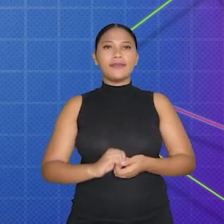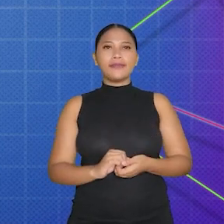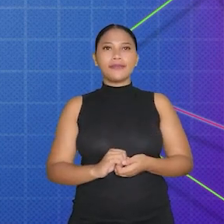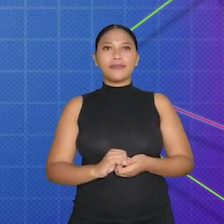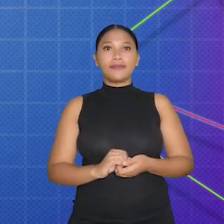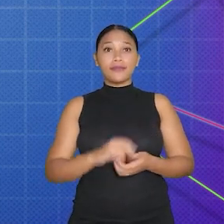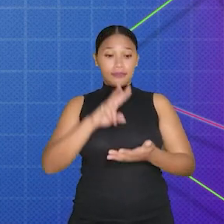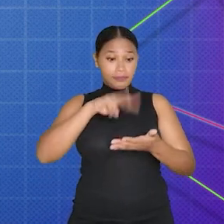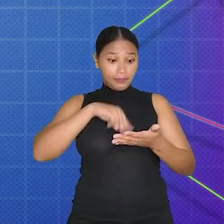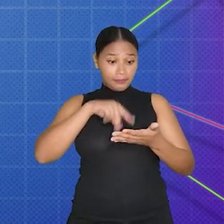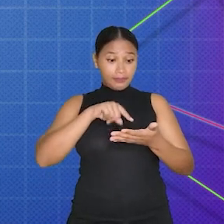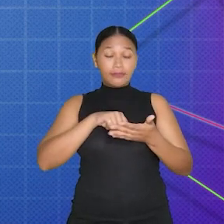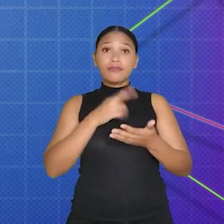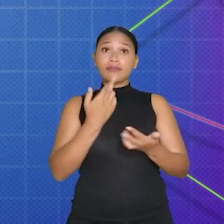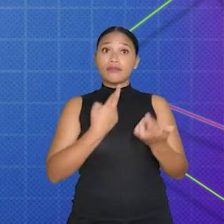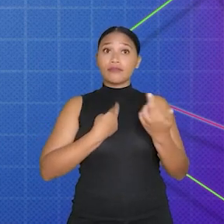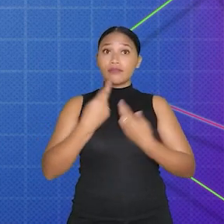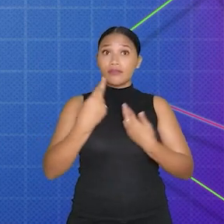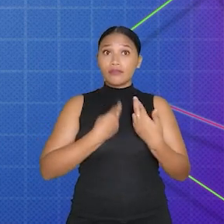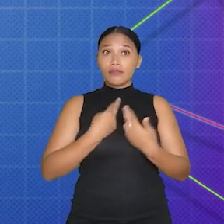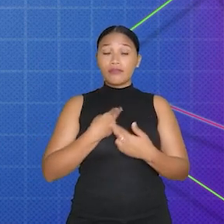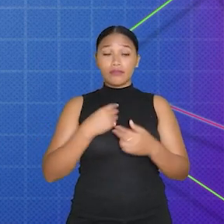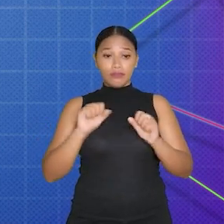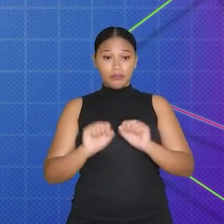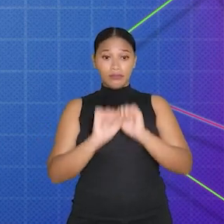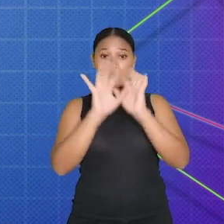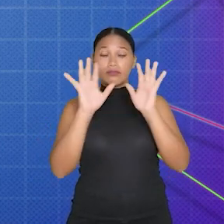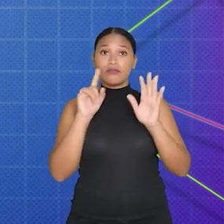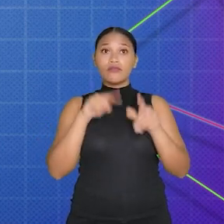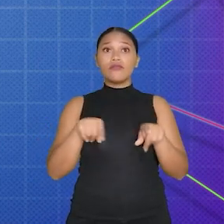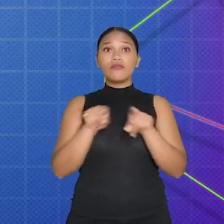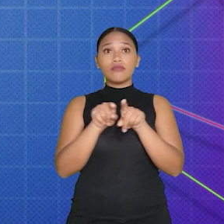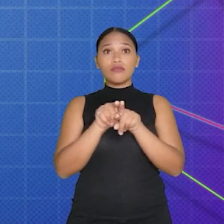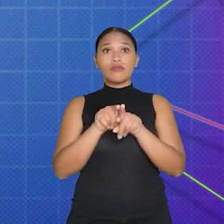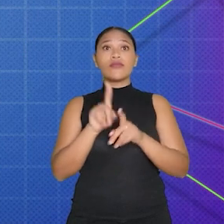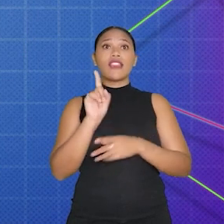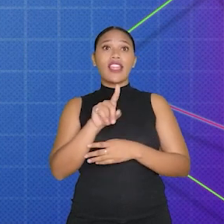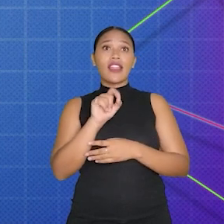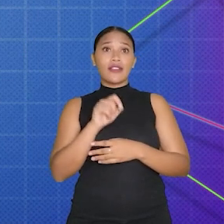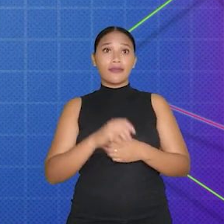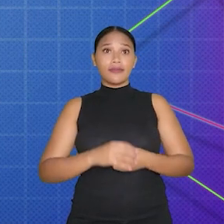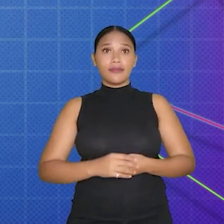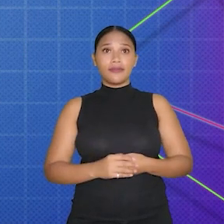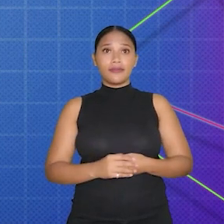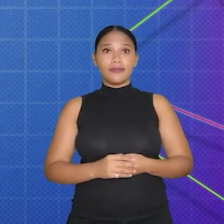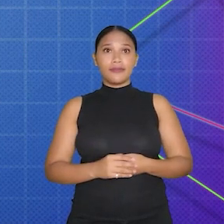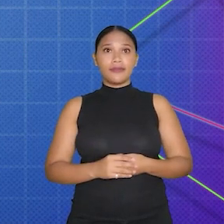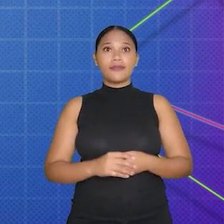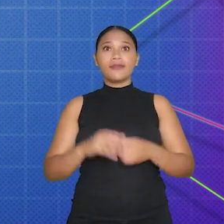na internet. Leia a descrição do resultado. A descrição do resultado